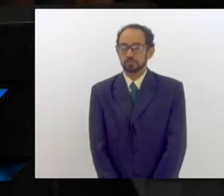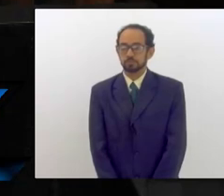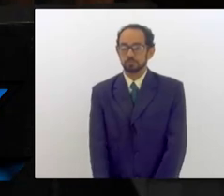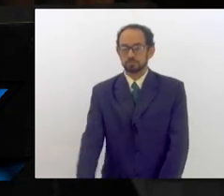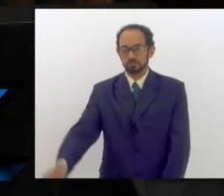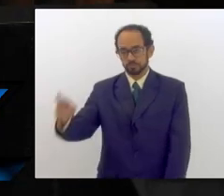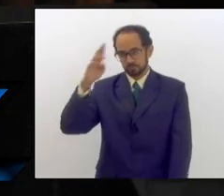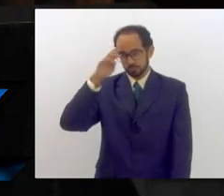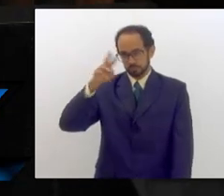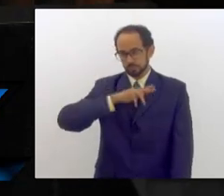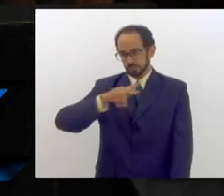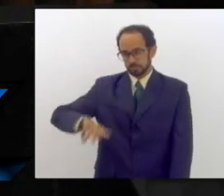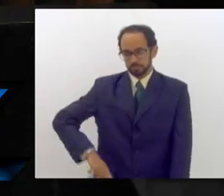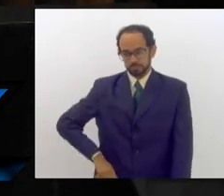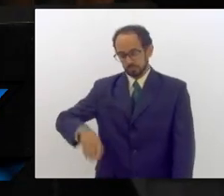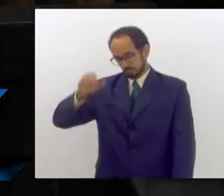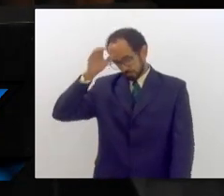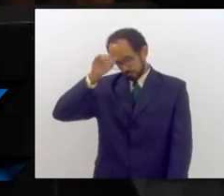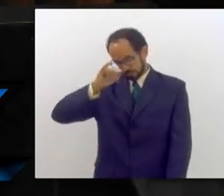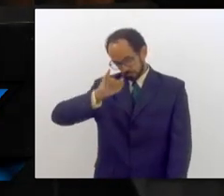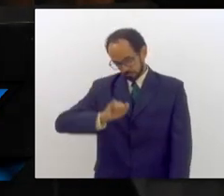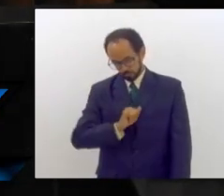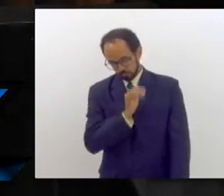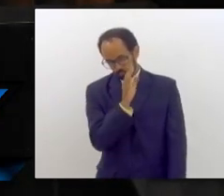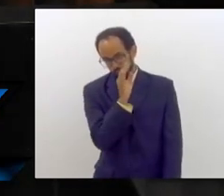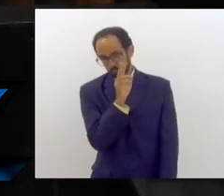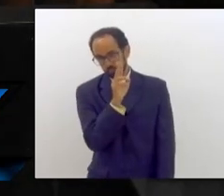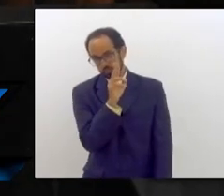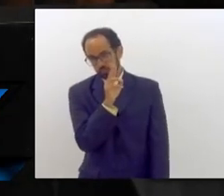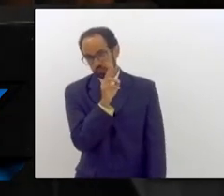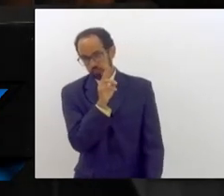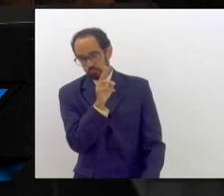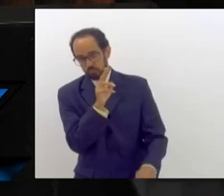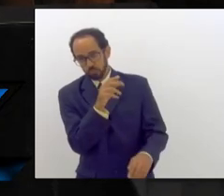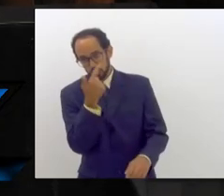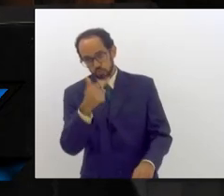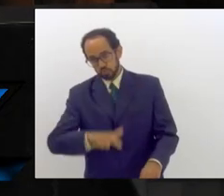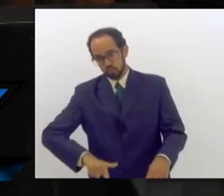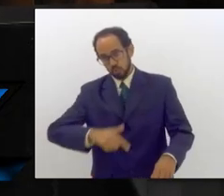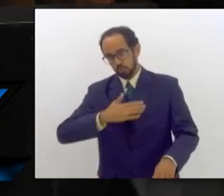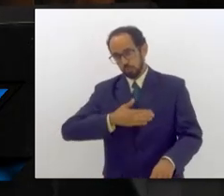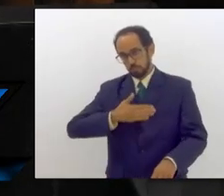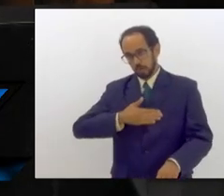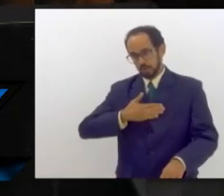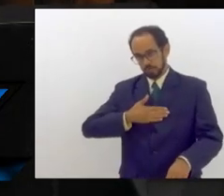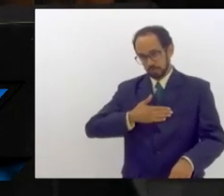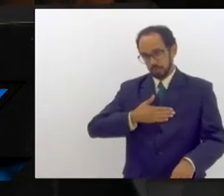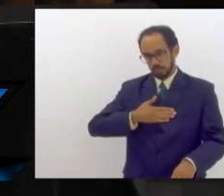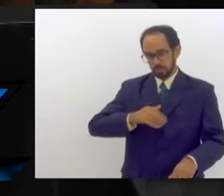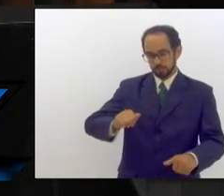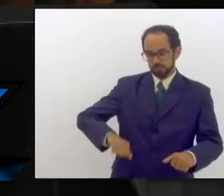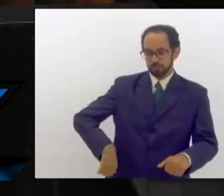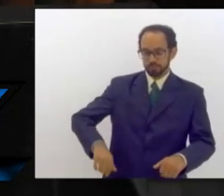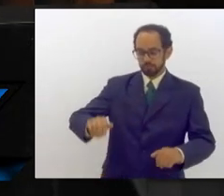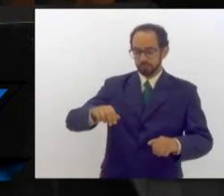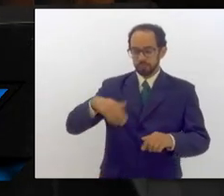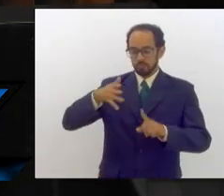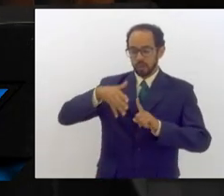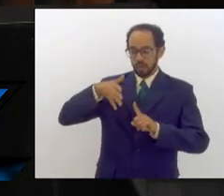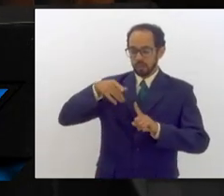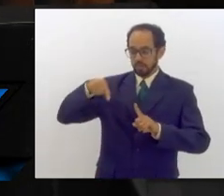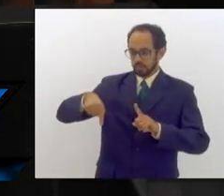senhora presidente da tia Ju mais uma vez é um prazer ocupar essa Tribuna tendo a senhora